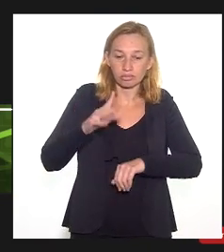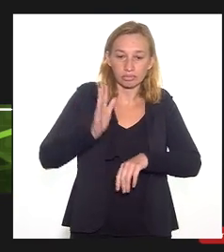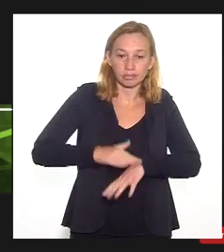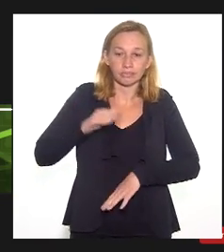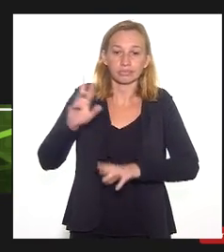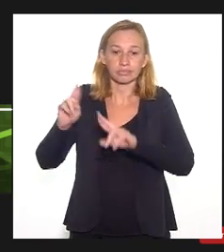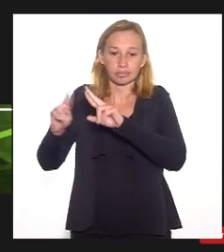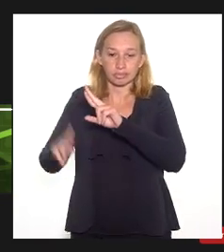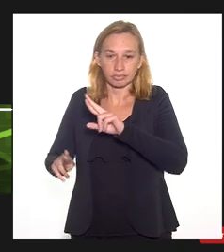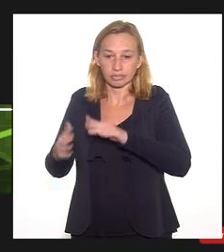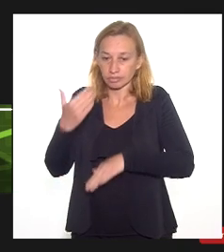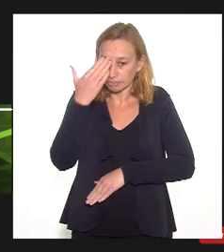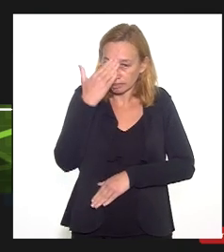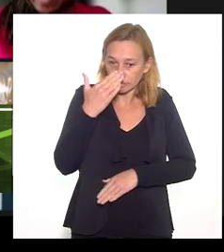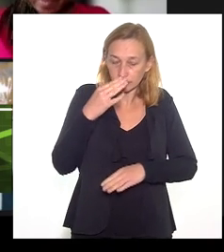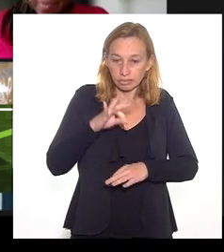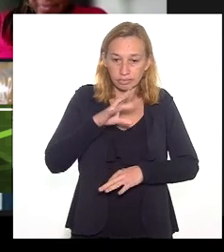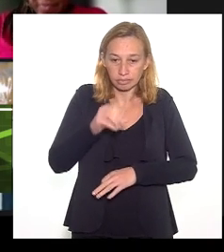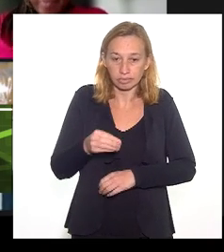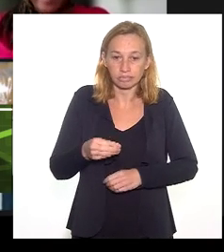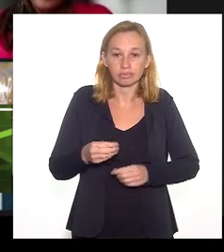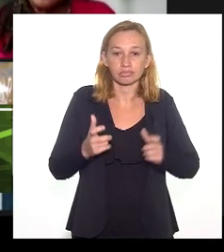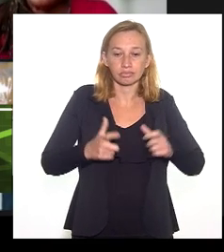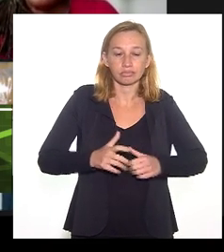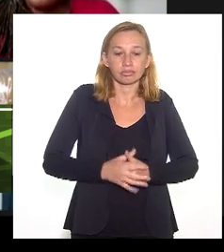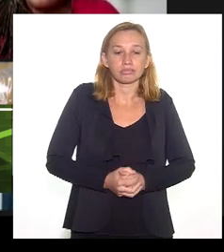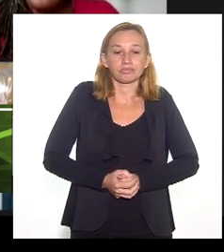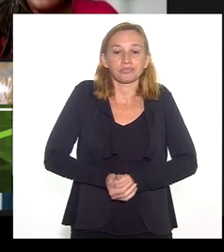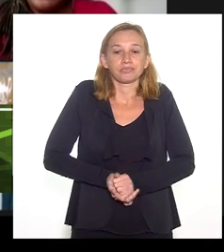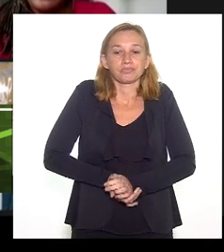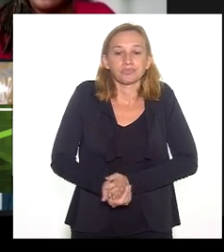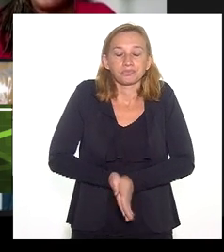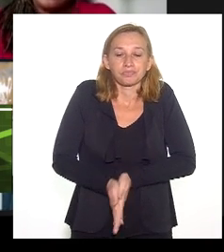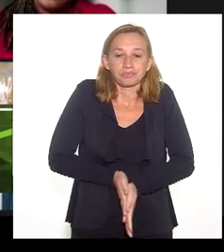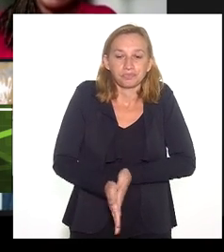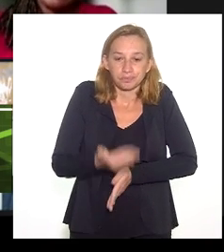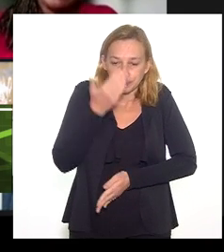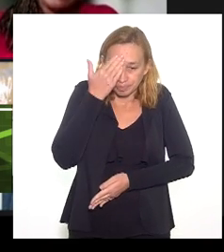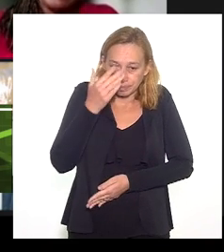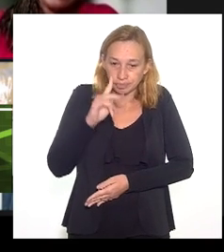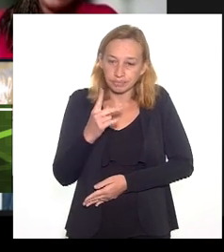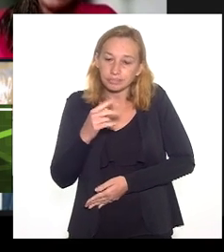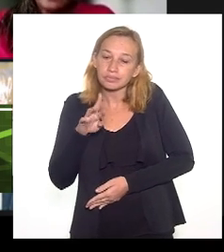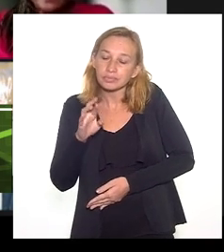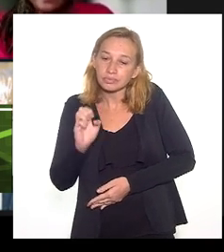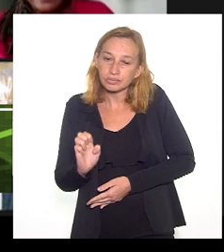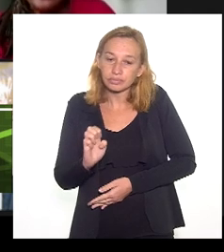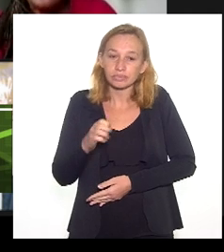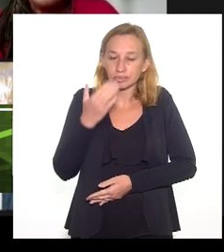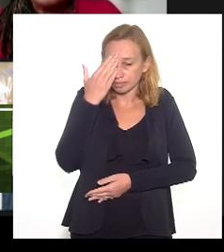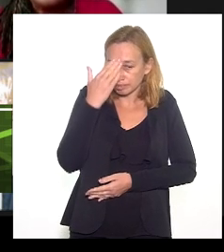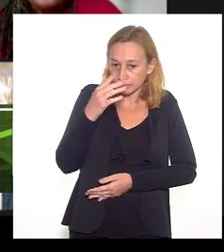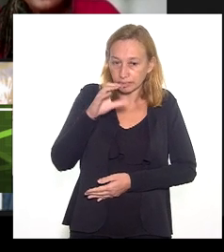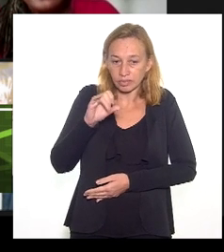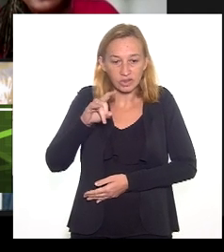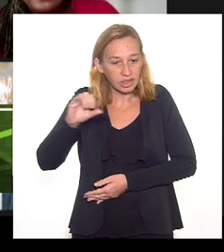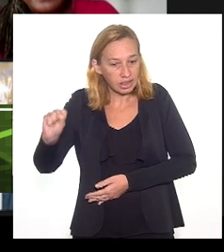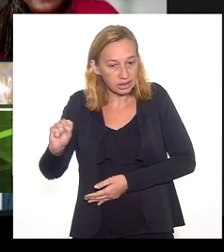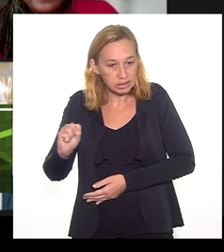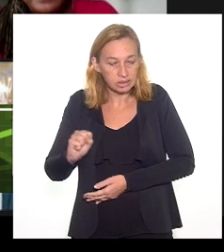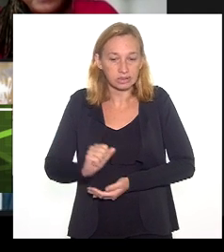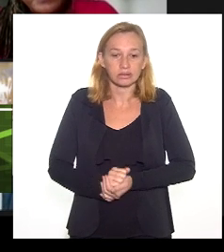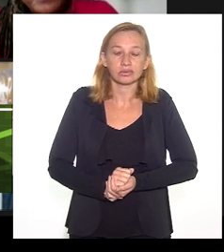o ERG muito obrigada por tudo pelo espaço obrigado Regina de Fátima obrigado Cássia Gonçalves pelo